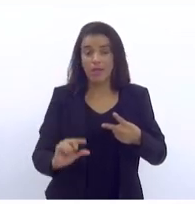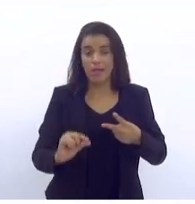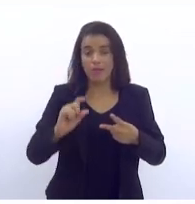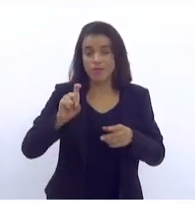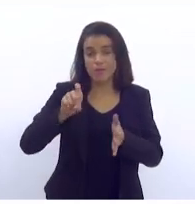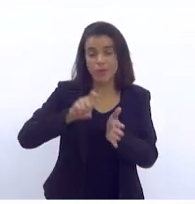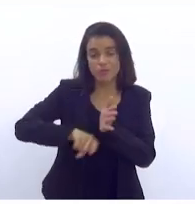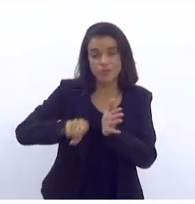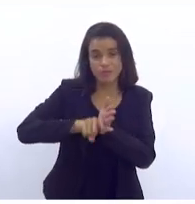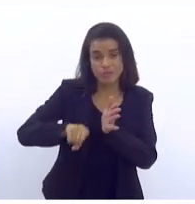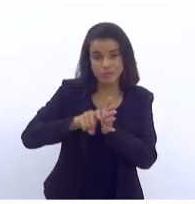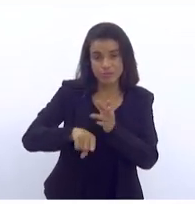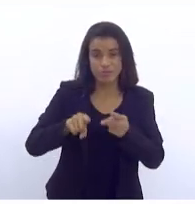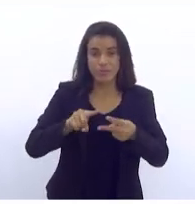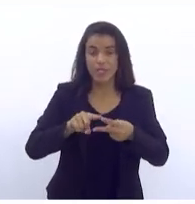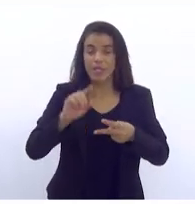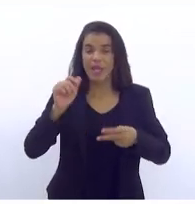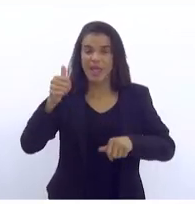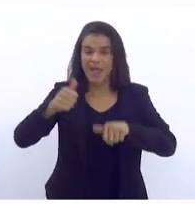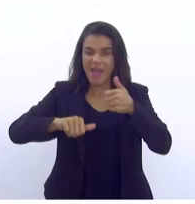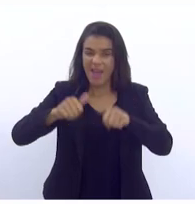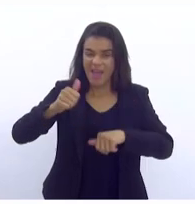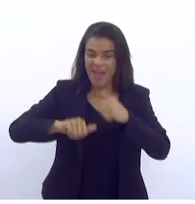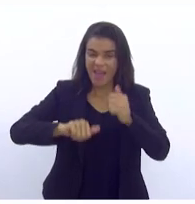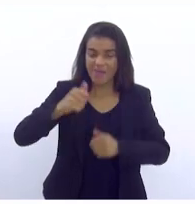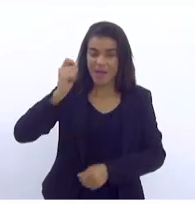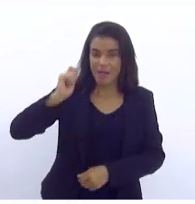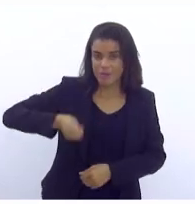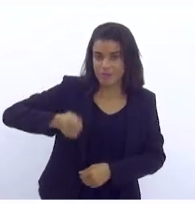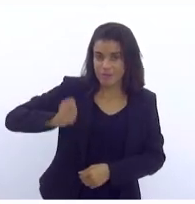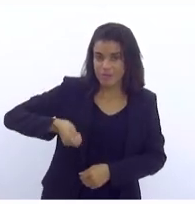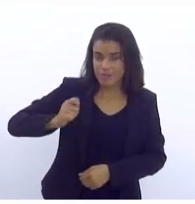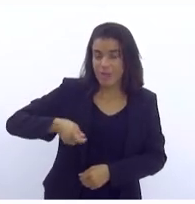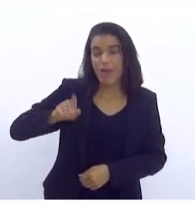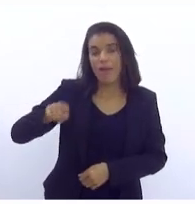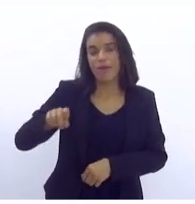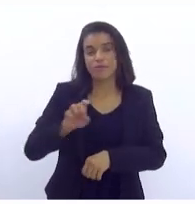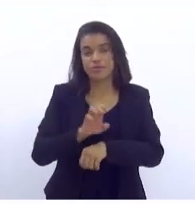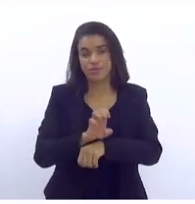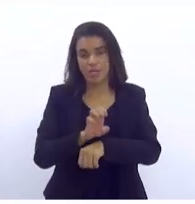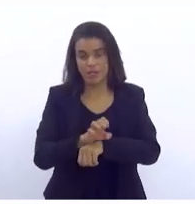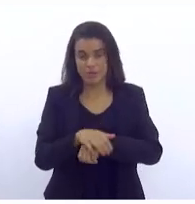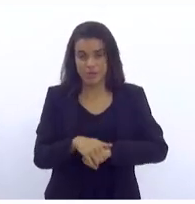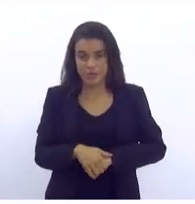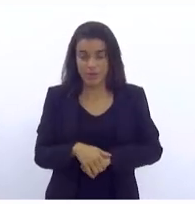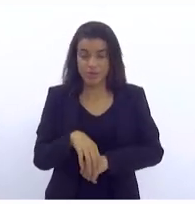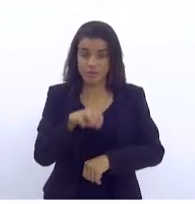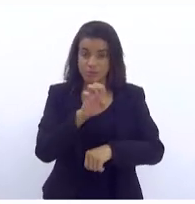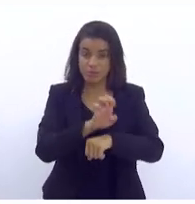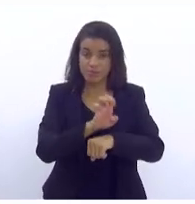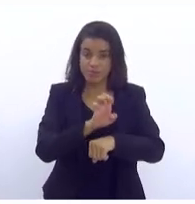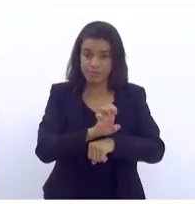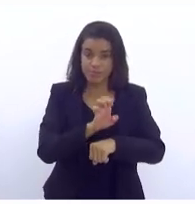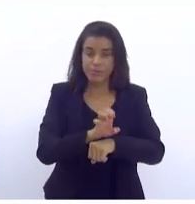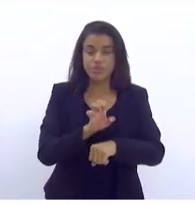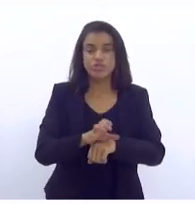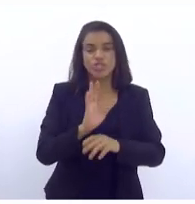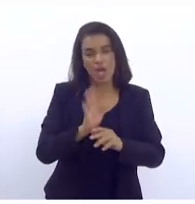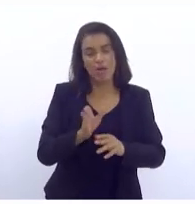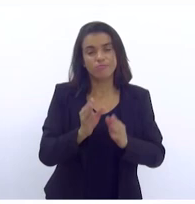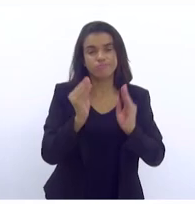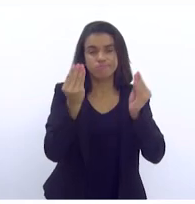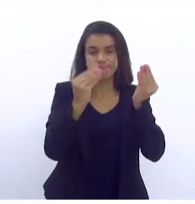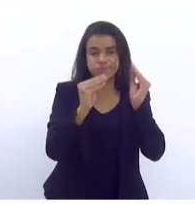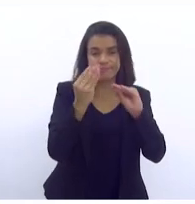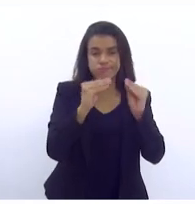variável de leilão é o poder concedente aí no caso o Estado então o o Estado fez esse processo